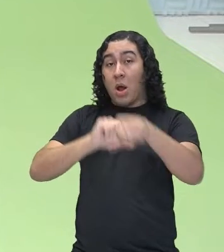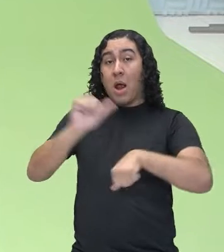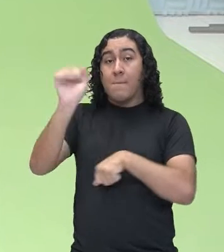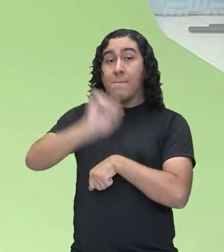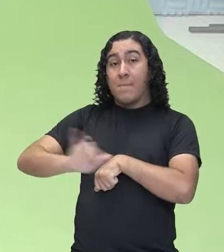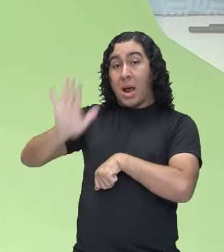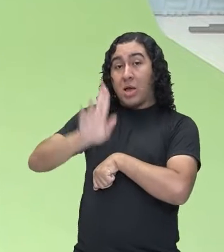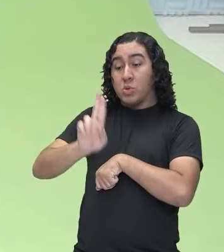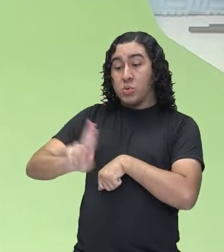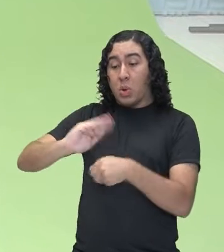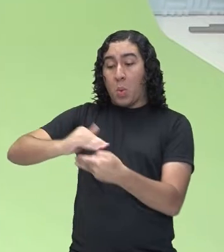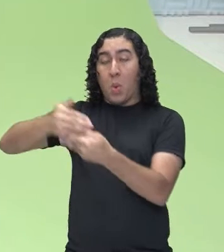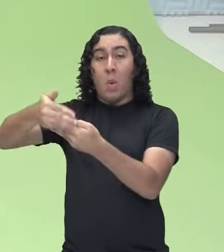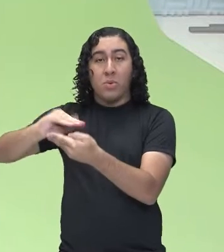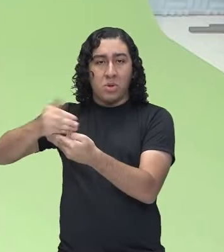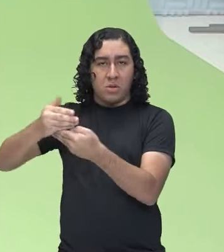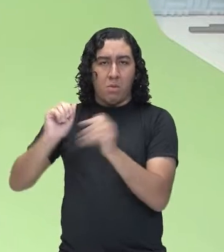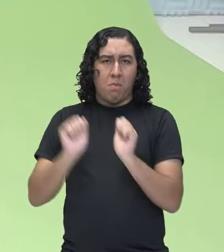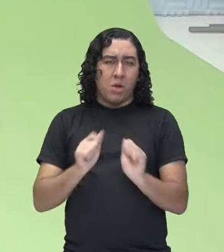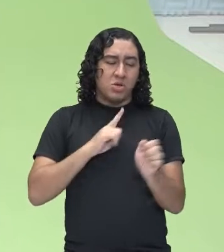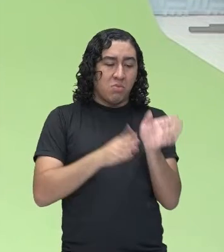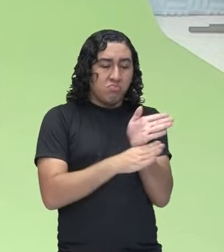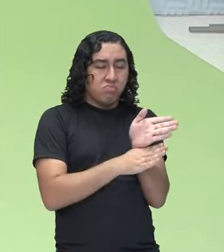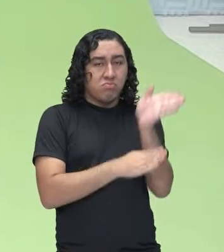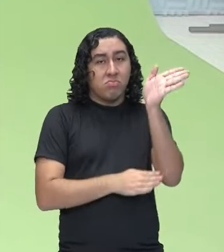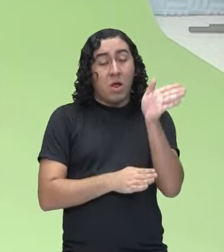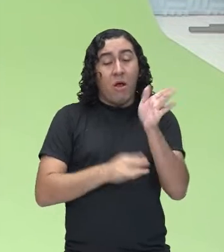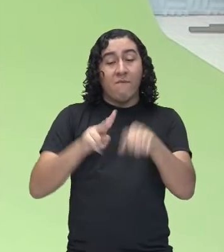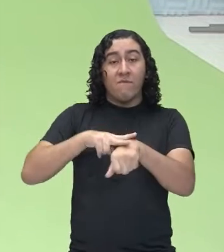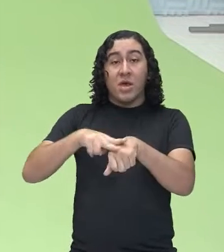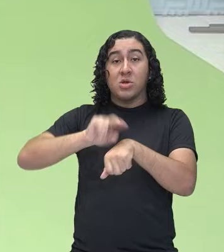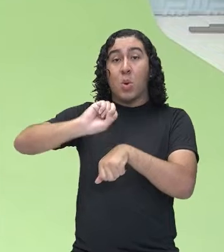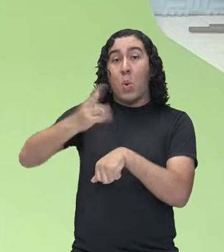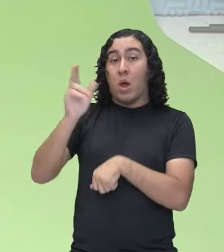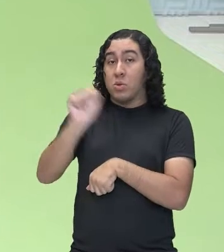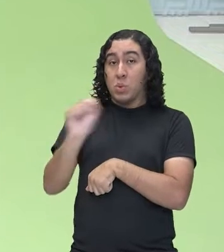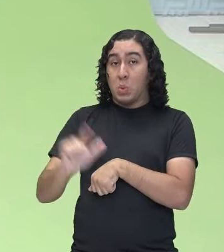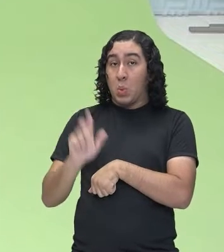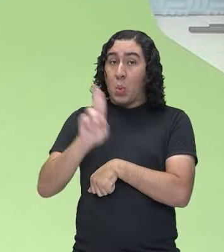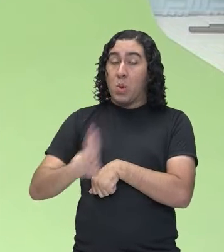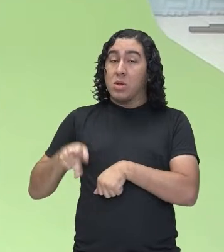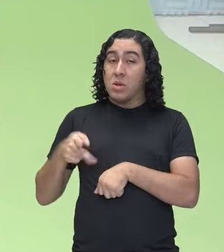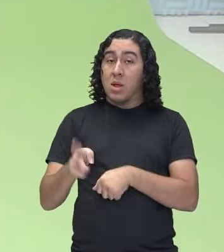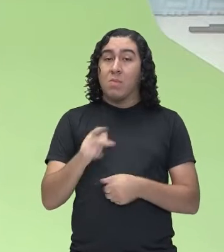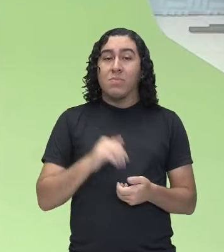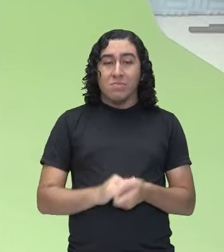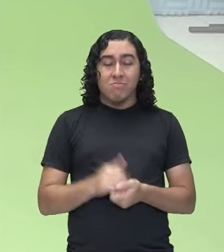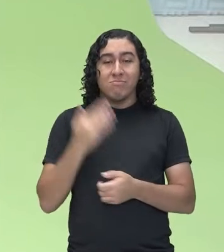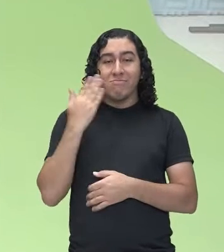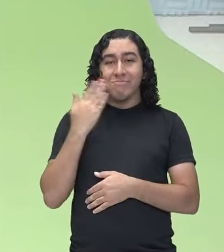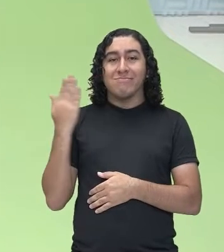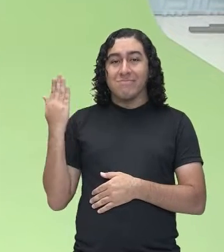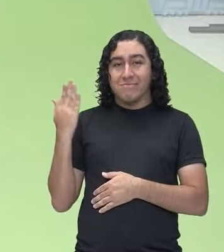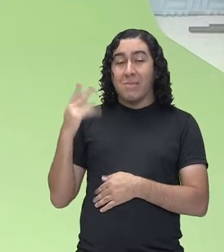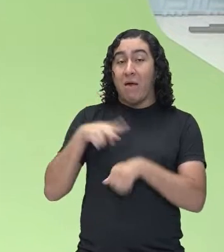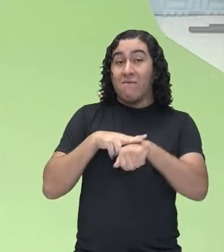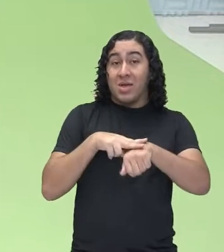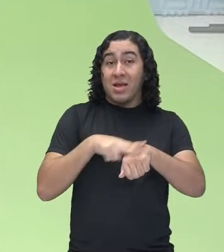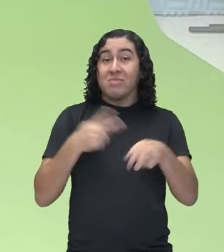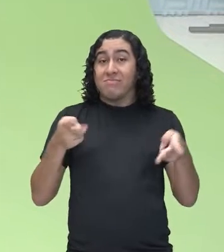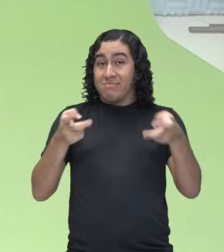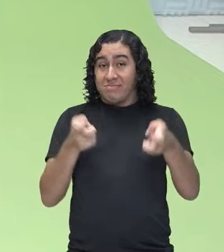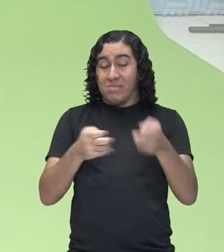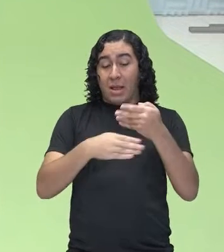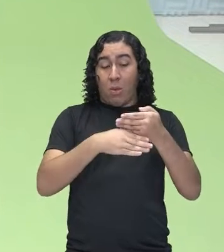ou parede nas cores verde ou azul, que são mais utilizados. Em nosso caso aqui, a cor verde, como vocês podem